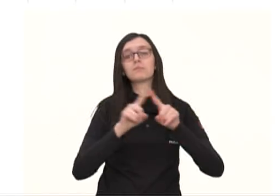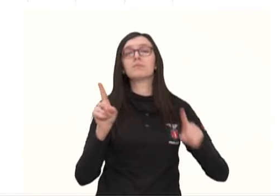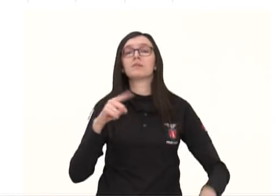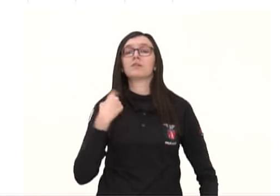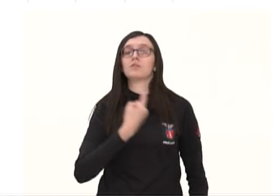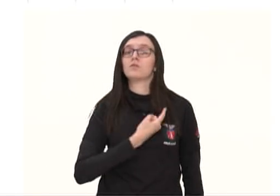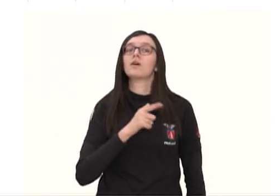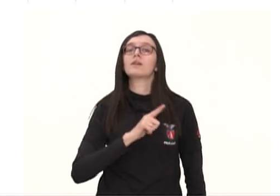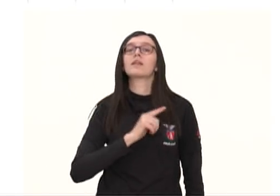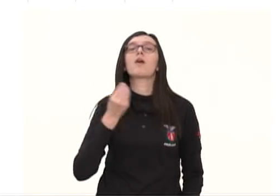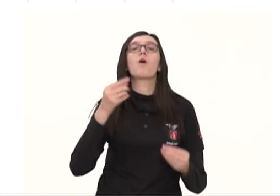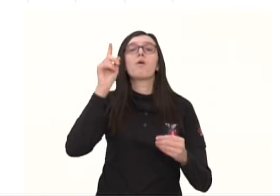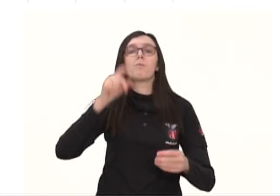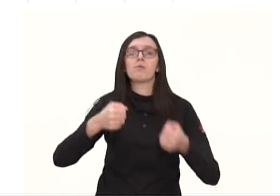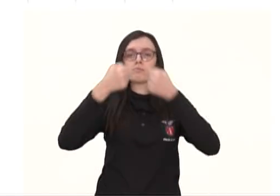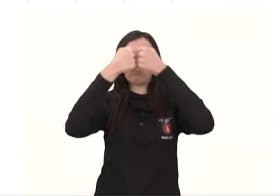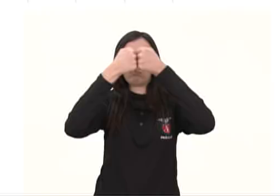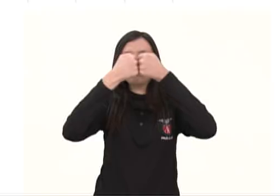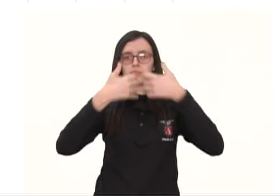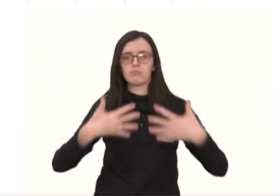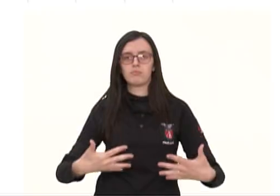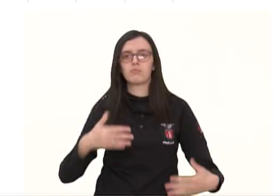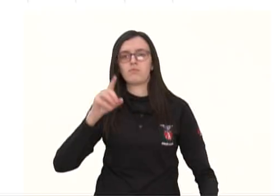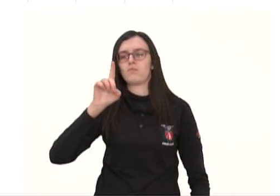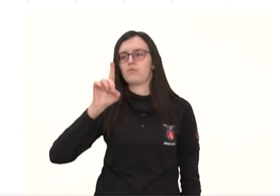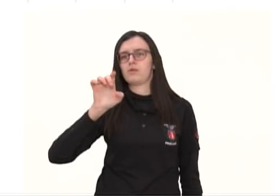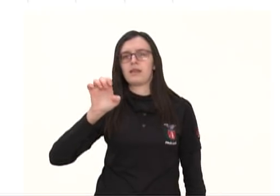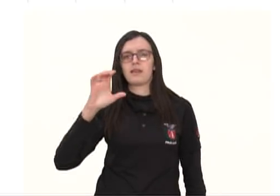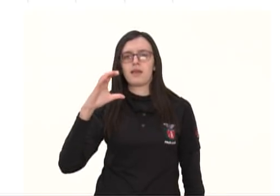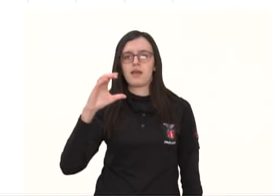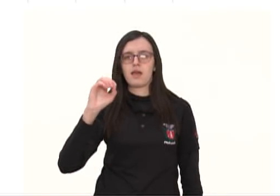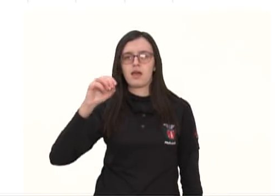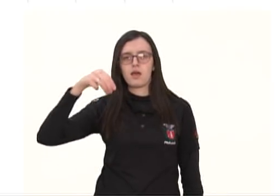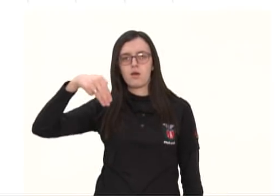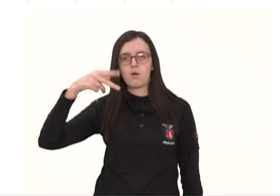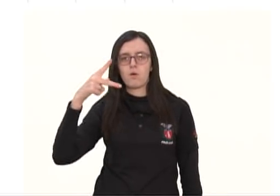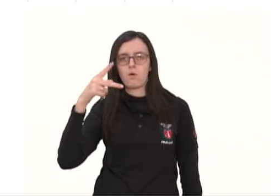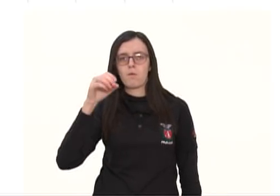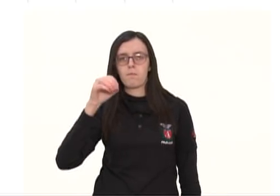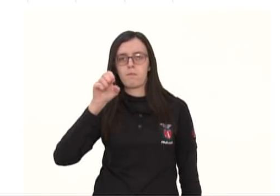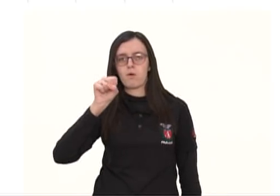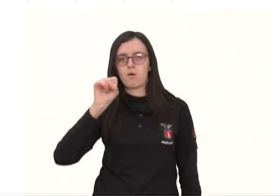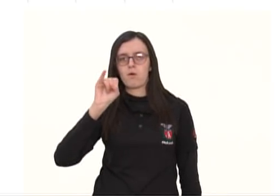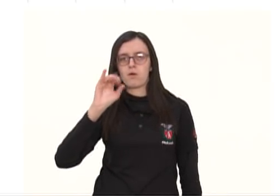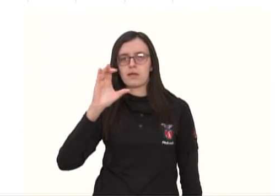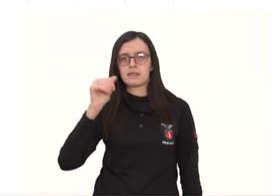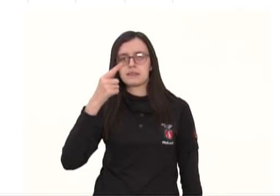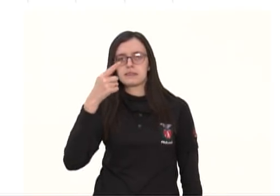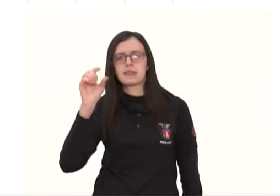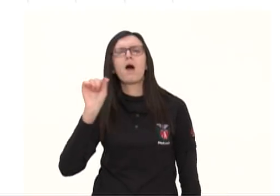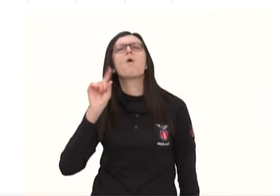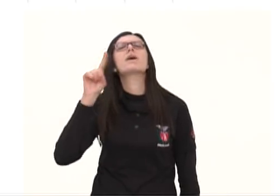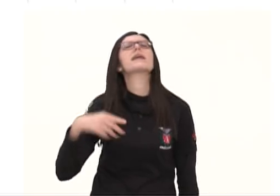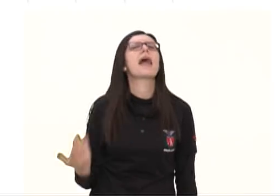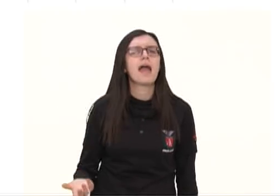fazer por decomposição, certo? Como que é decomposição? Decomposição é a mesma coisa